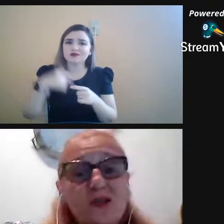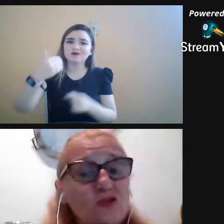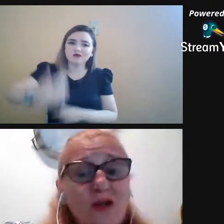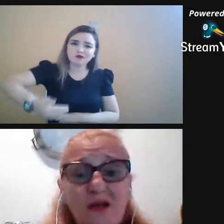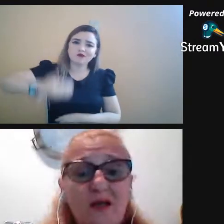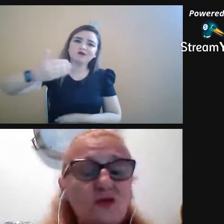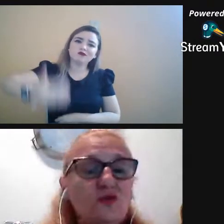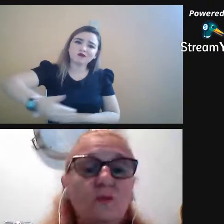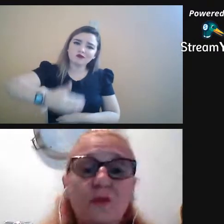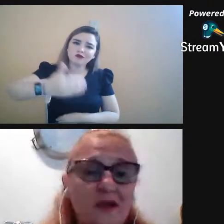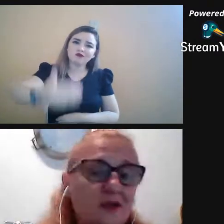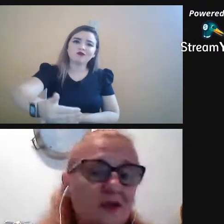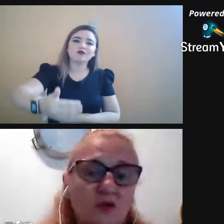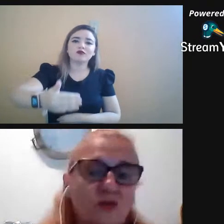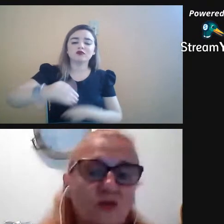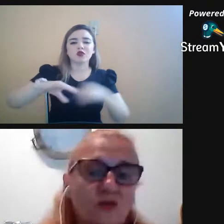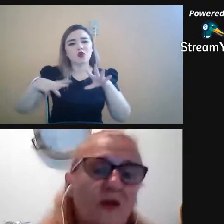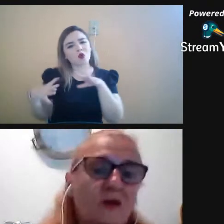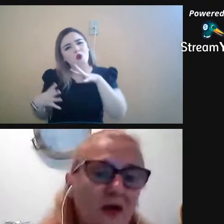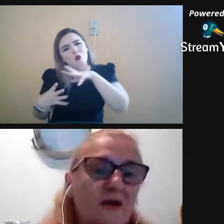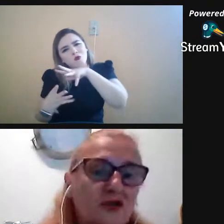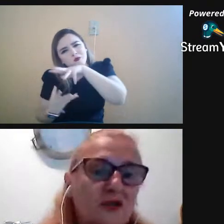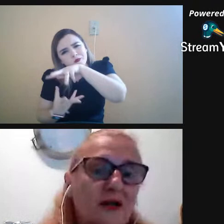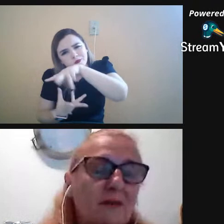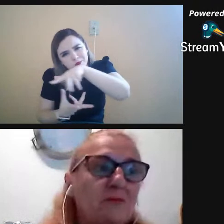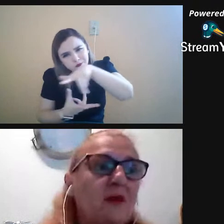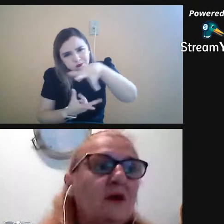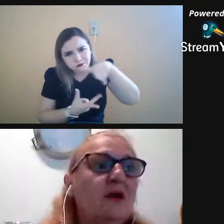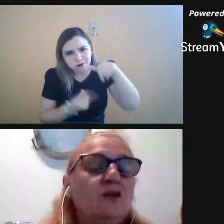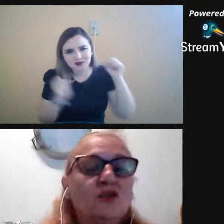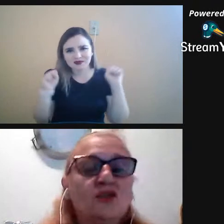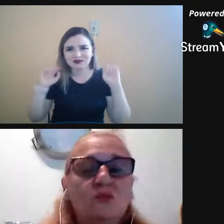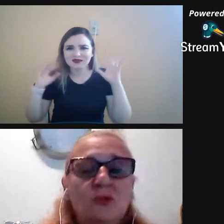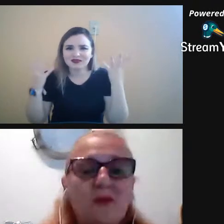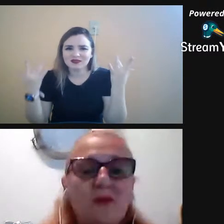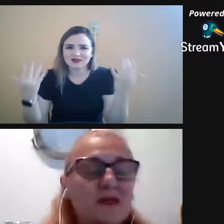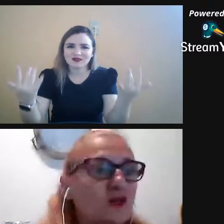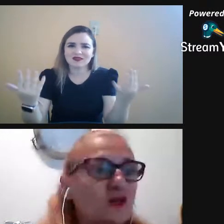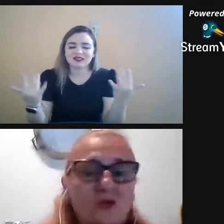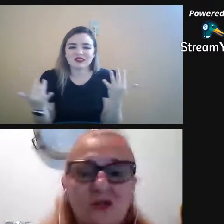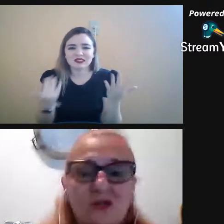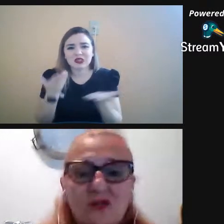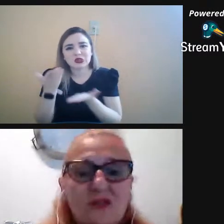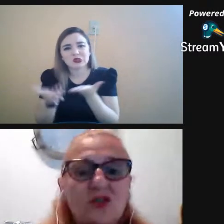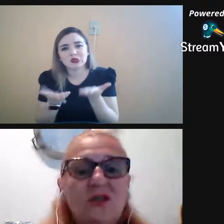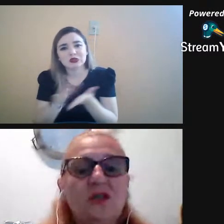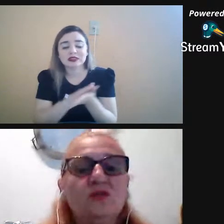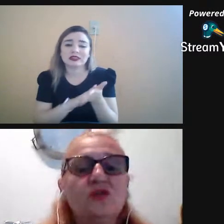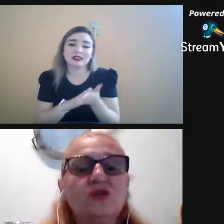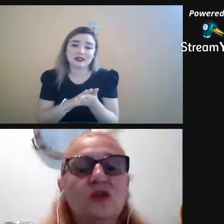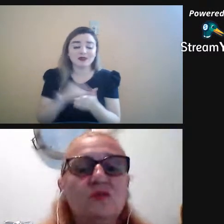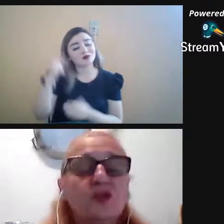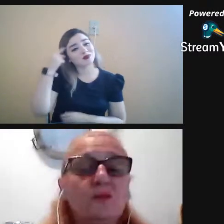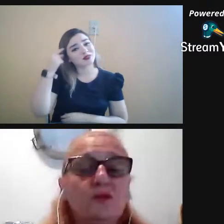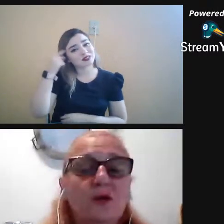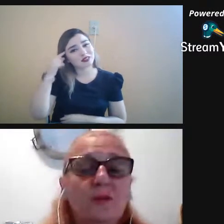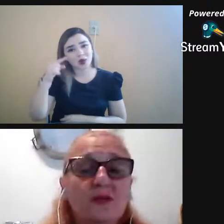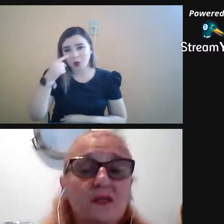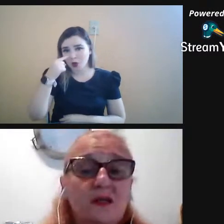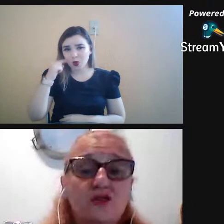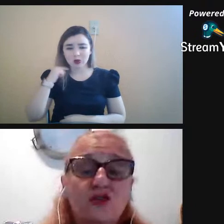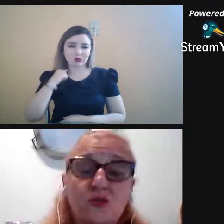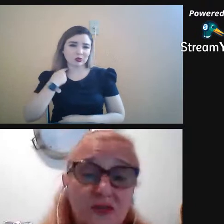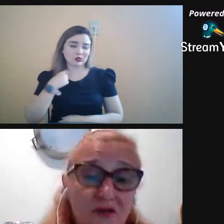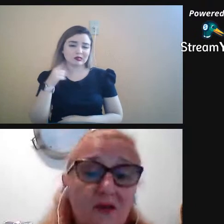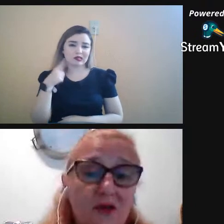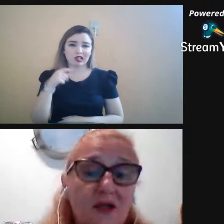desses desvaneios do planeta todo com o meio ambiente, né? Nós temos que pensar nas poluições desses rios, nós temos que pensar